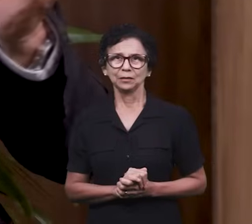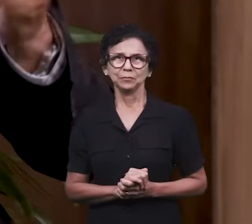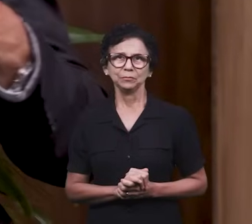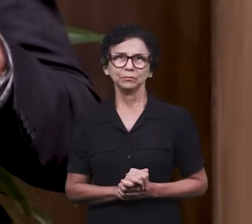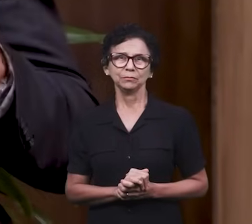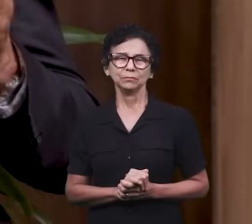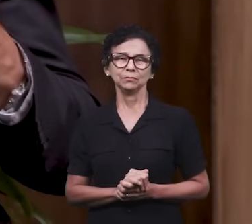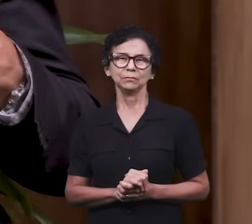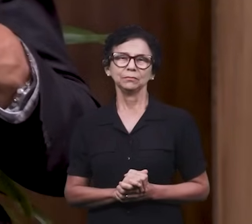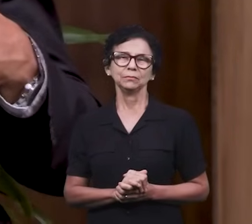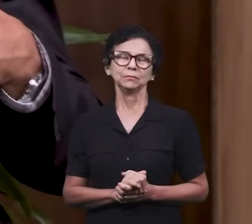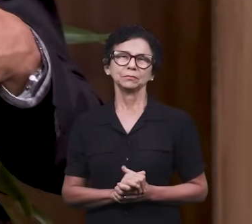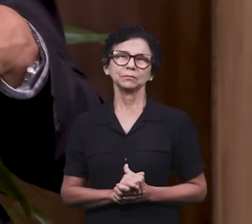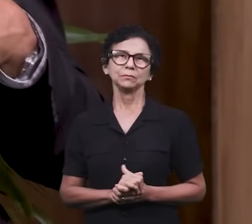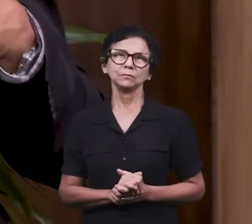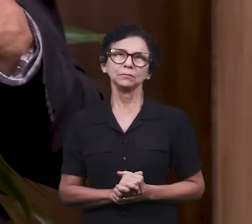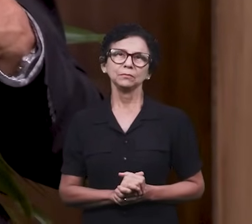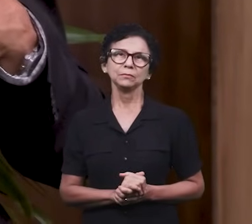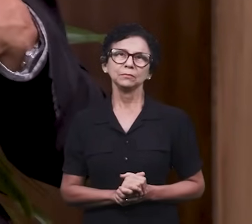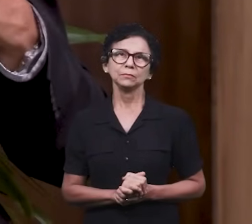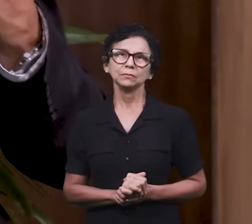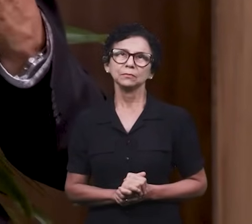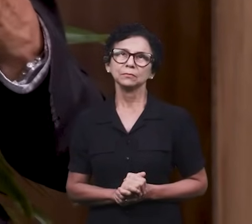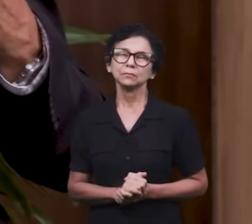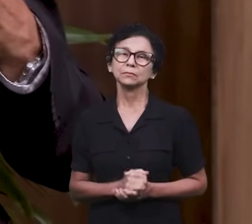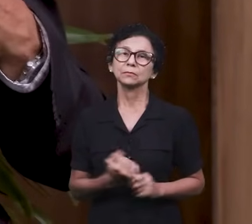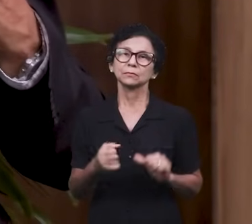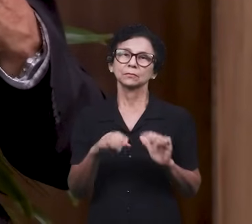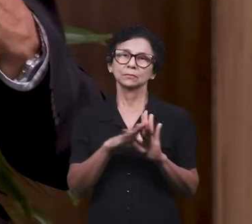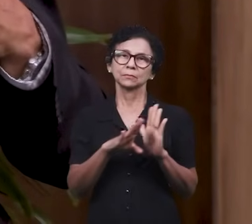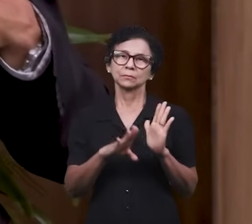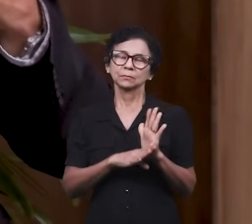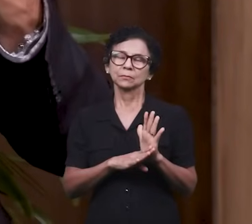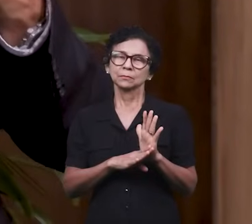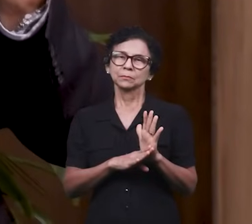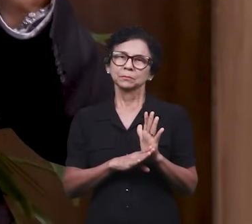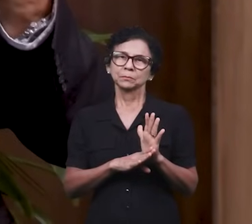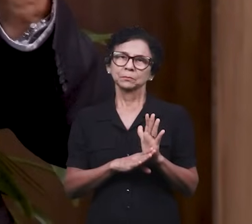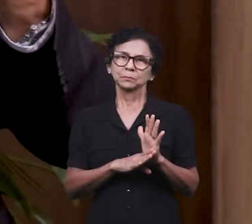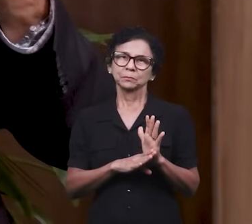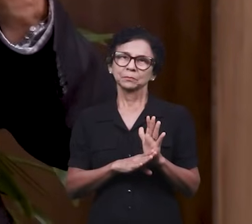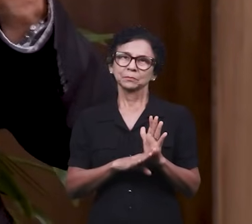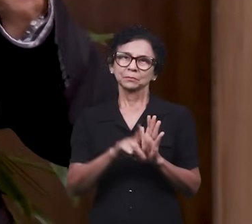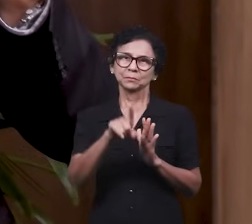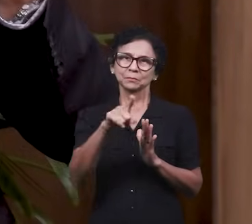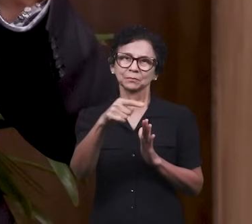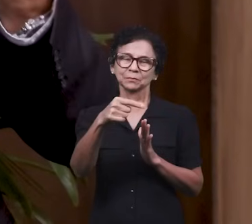o seu questionamento, porque o programa é para responder